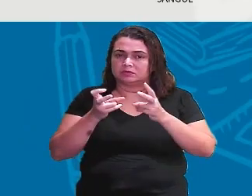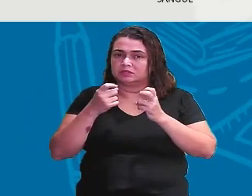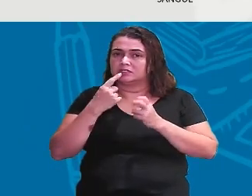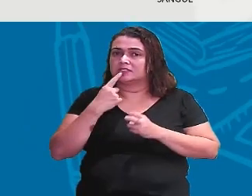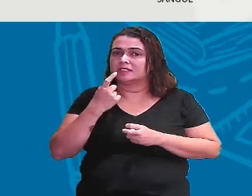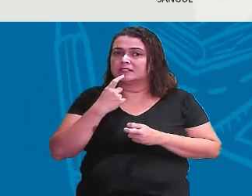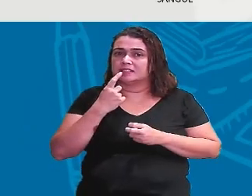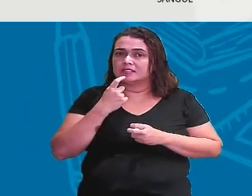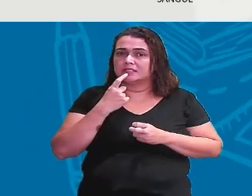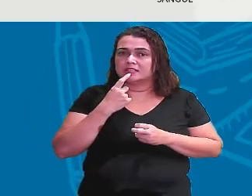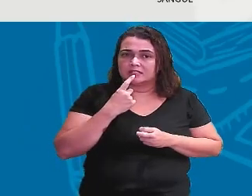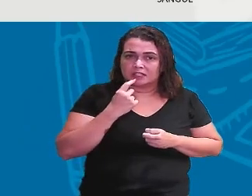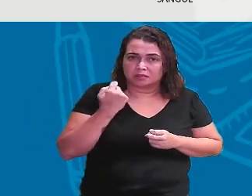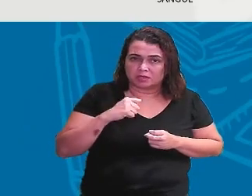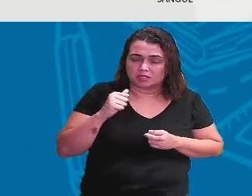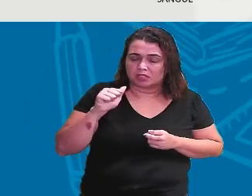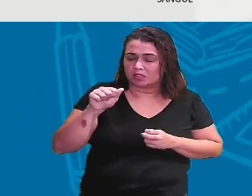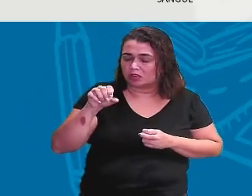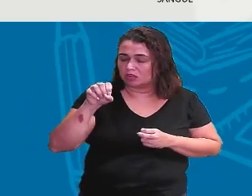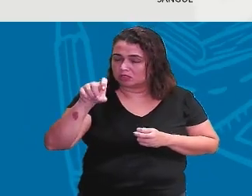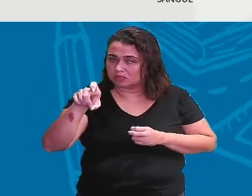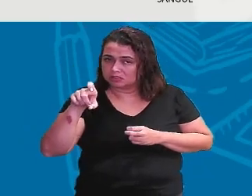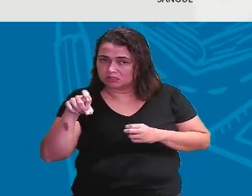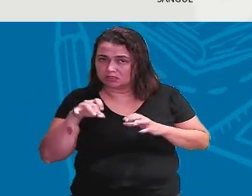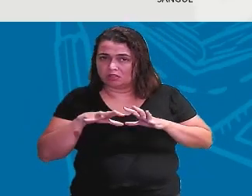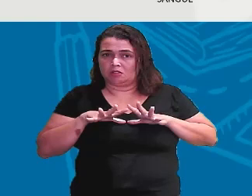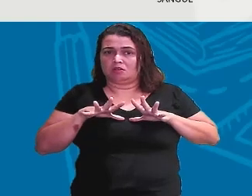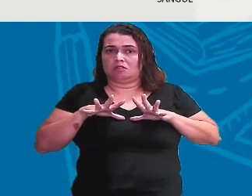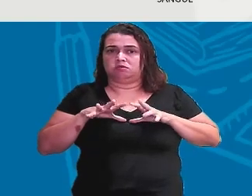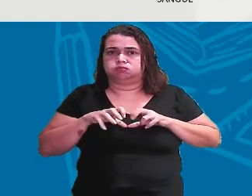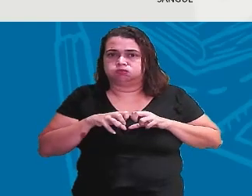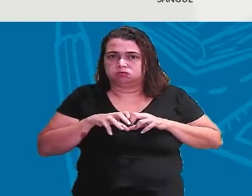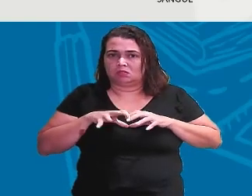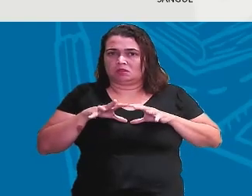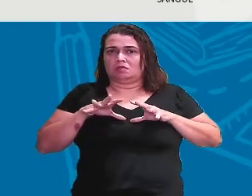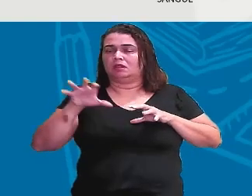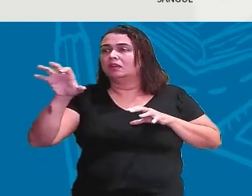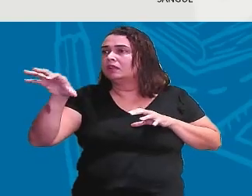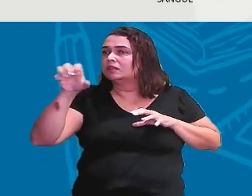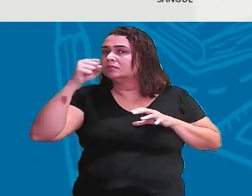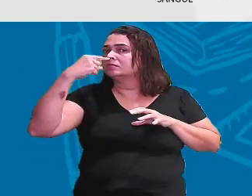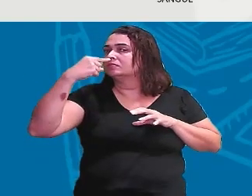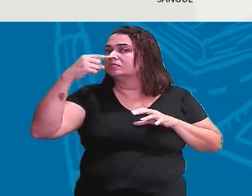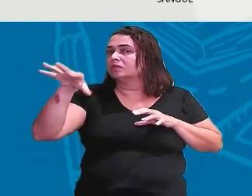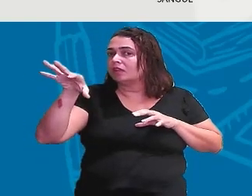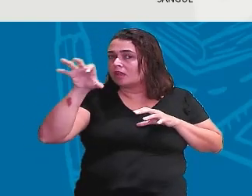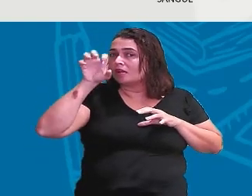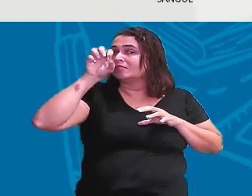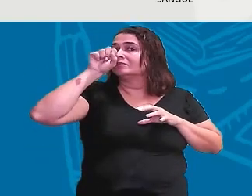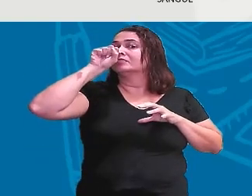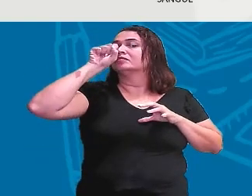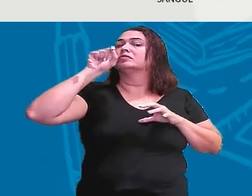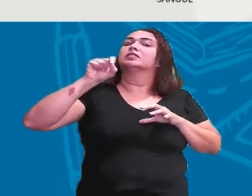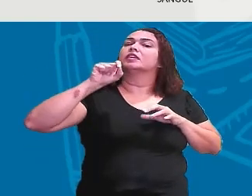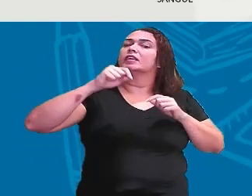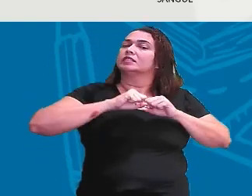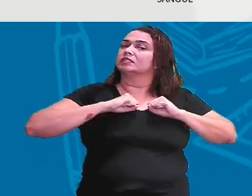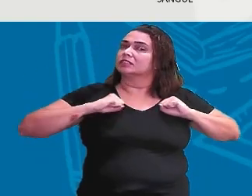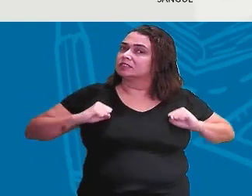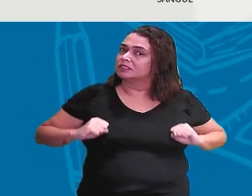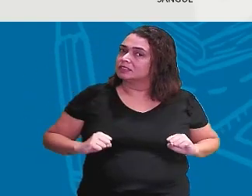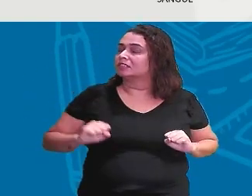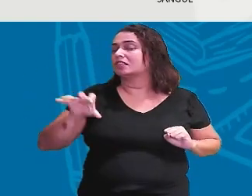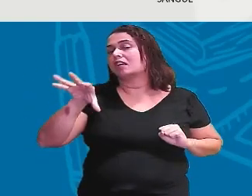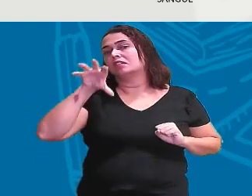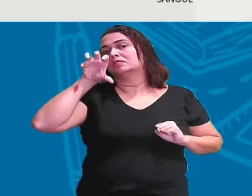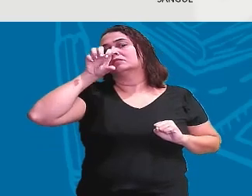ele precisa ser oxigenado, ele precisa receber oxigênio. E quem é que traz oxigênio para dentro do nosso corpo?